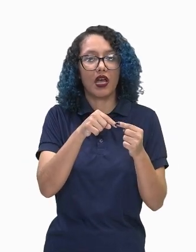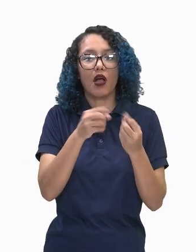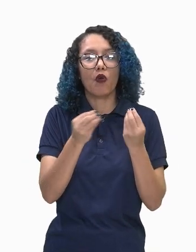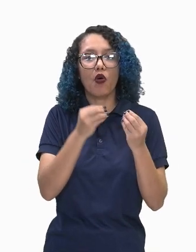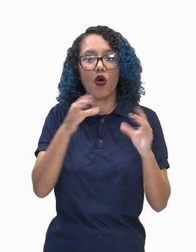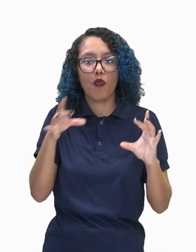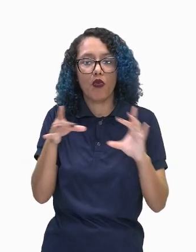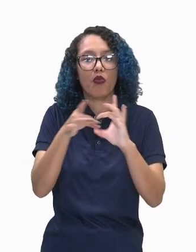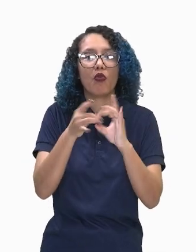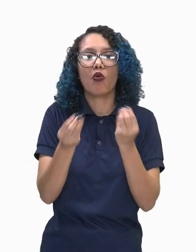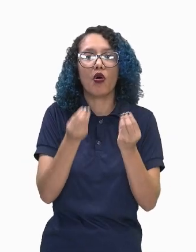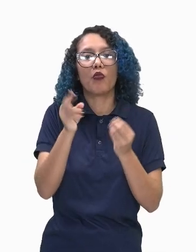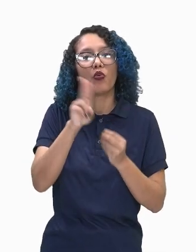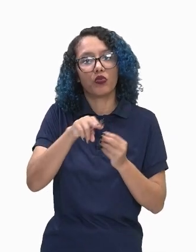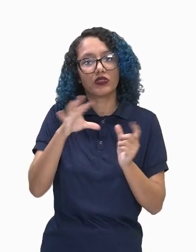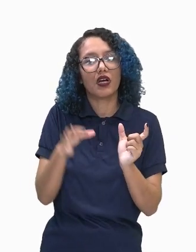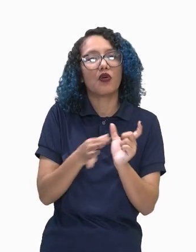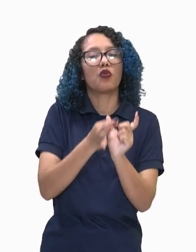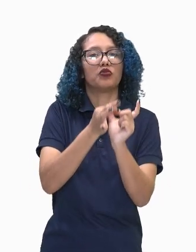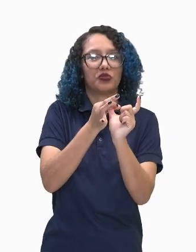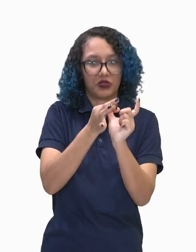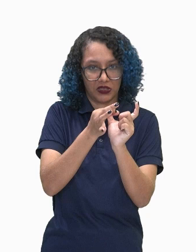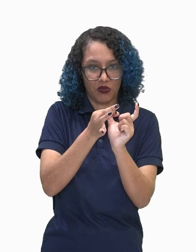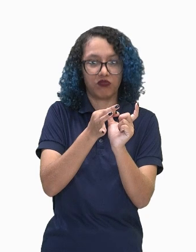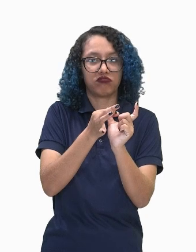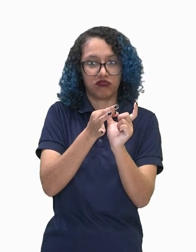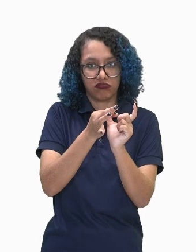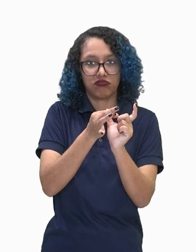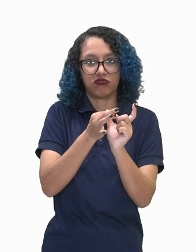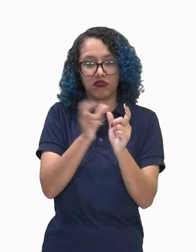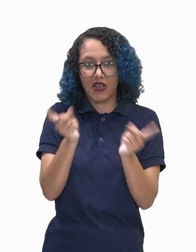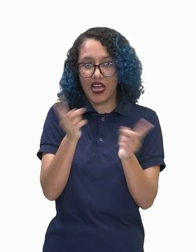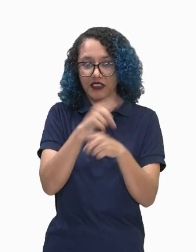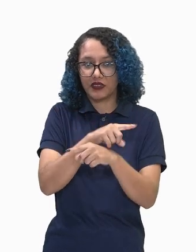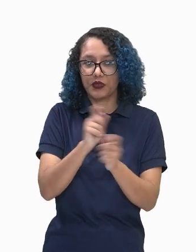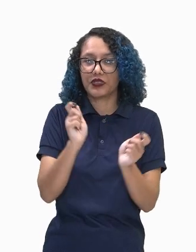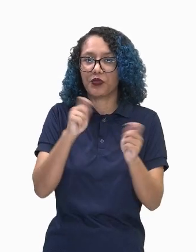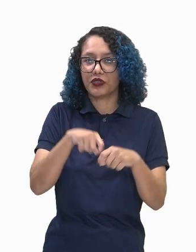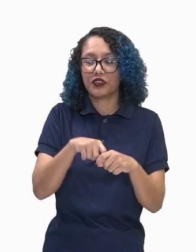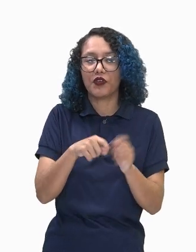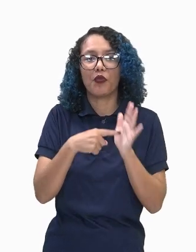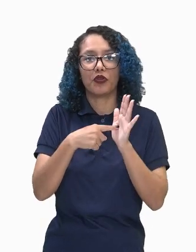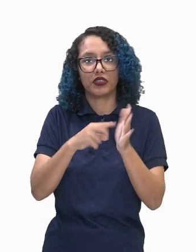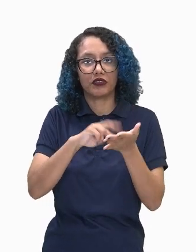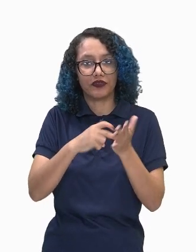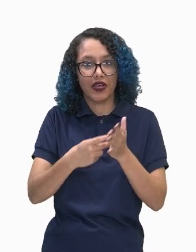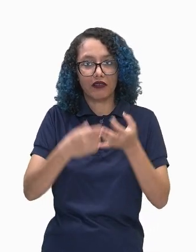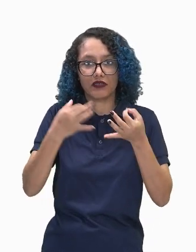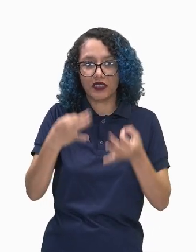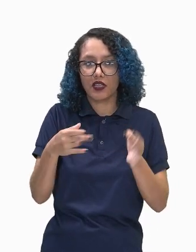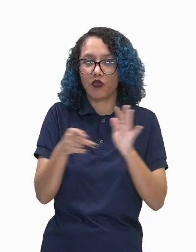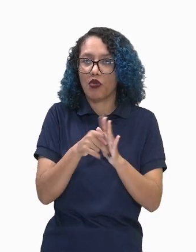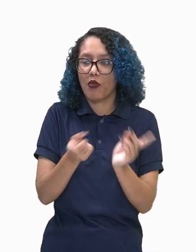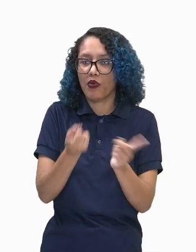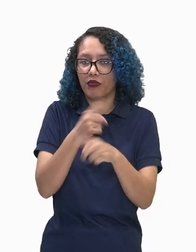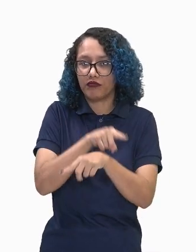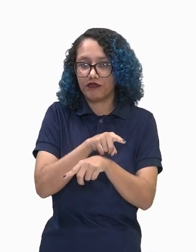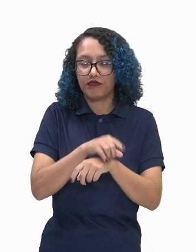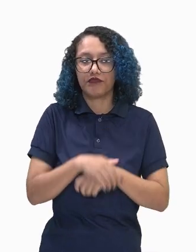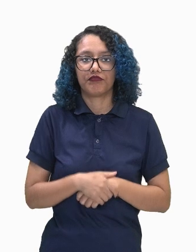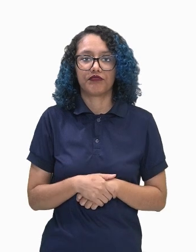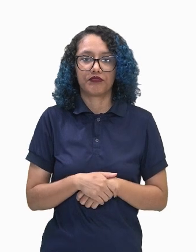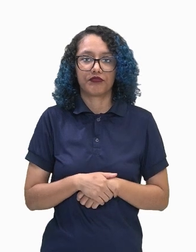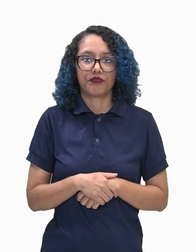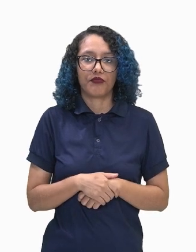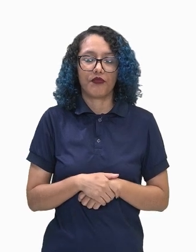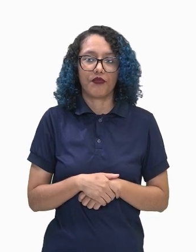conjunção adversativa. Elas ajudam a indicar que o que vem a seguir contrasta de